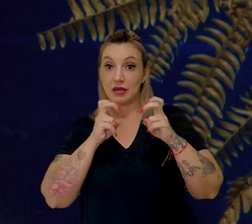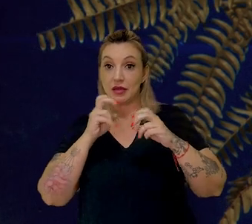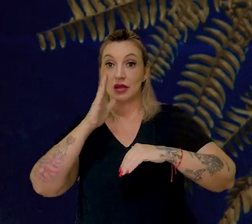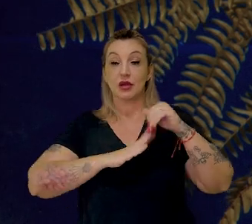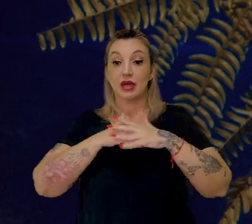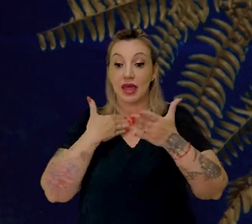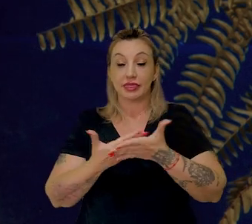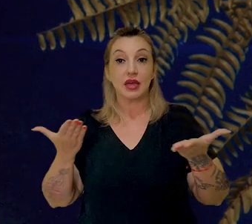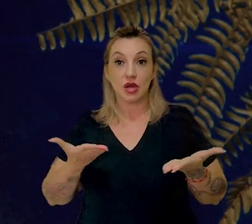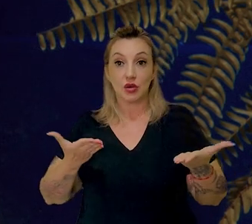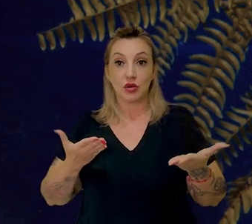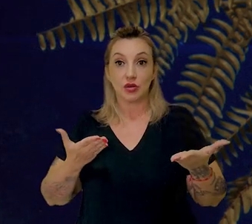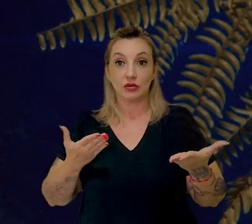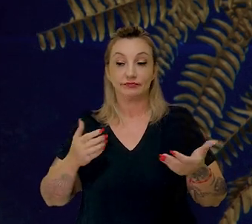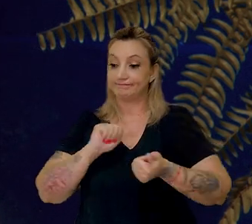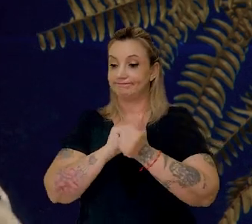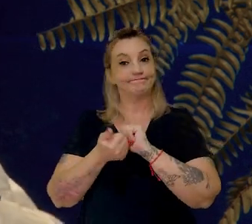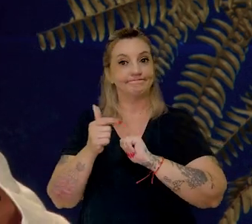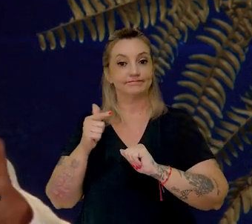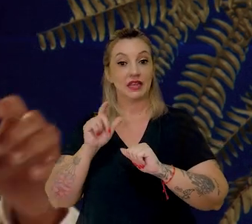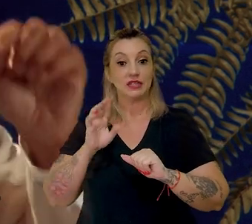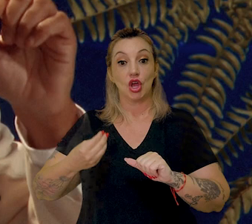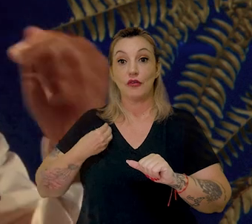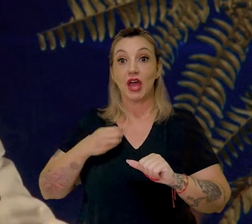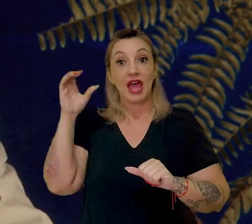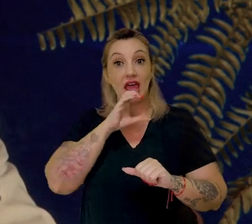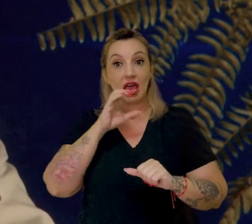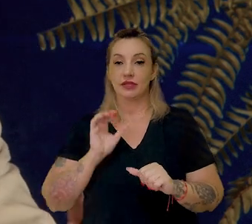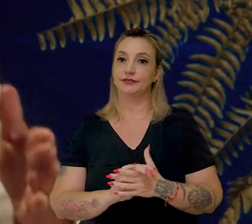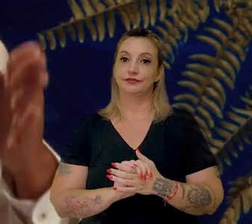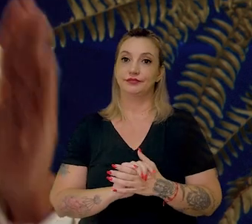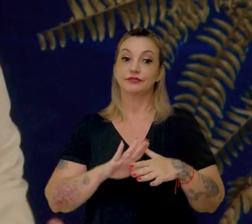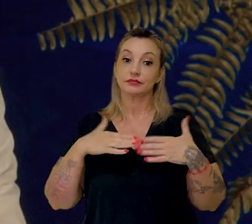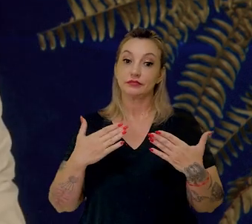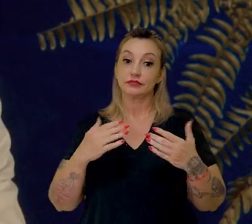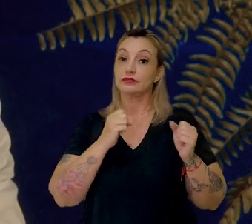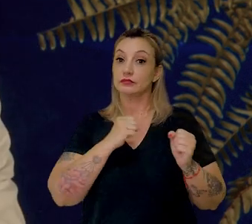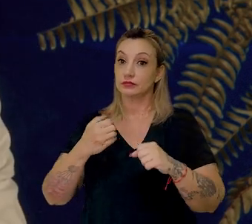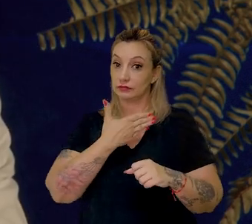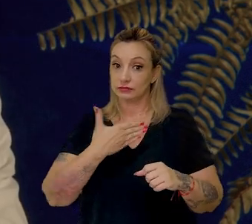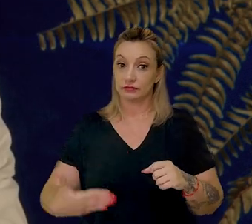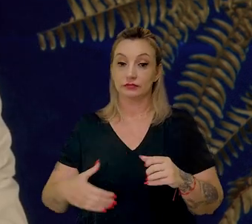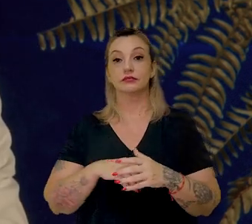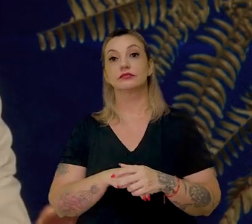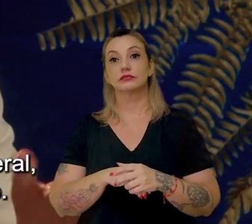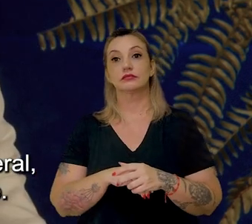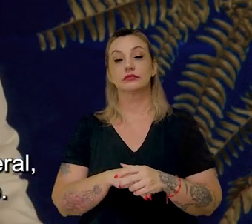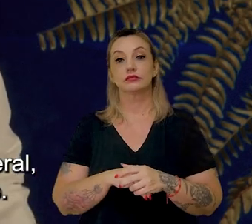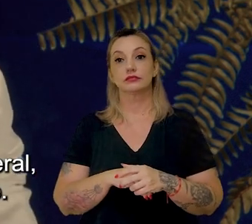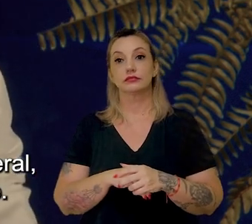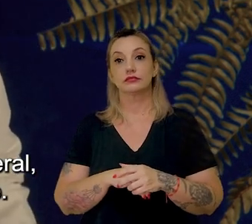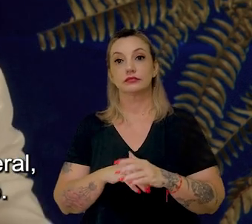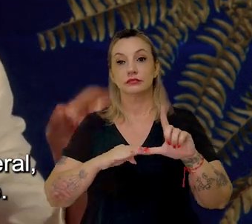construída até agora a gente não tá adaptando a gente tá vivendo as emergência então o poder público né Eh de